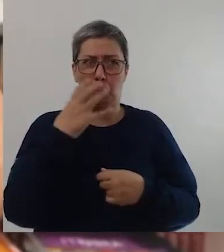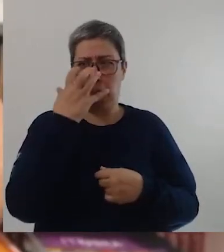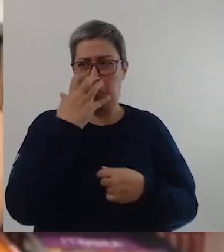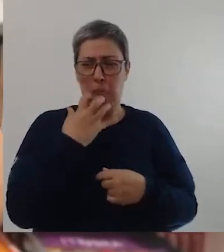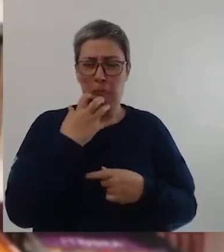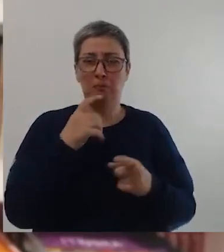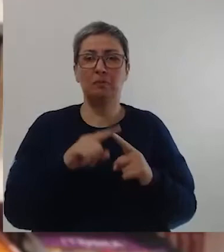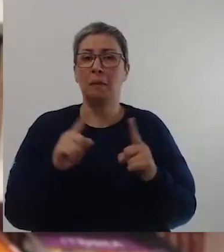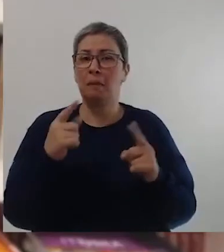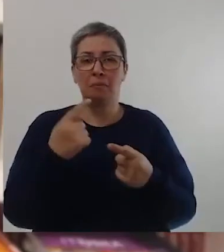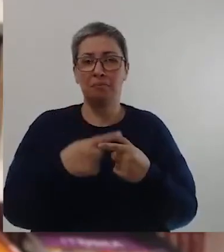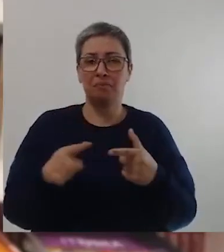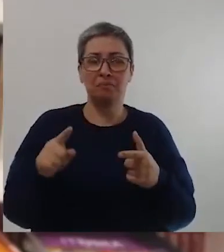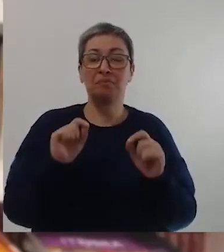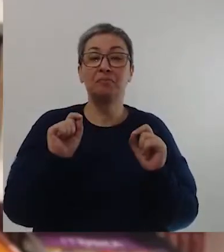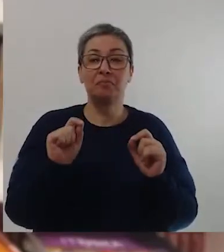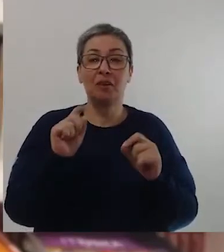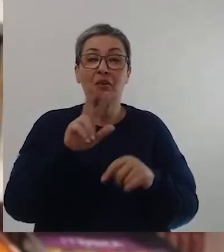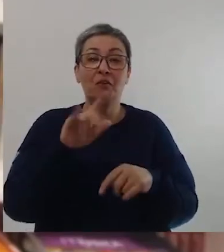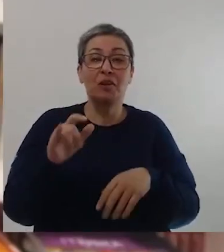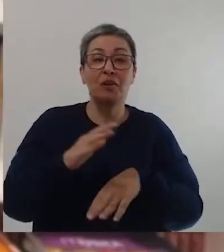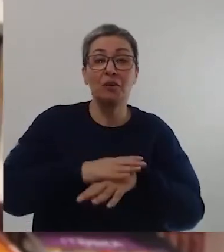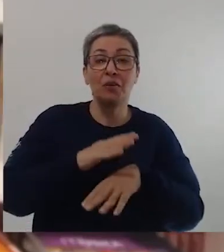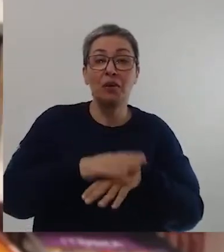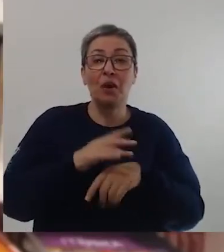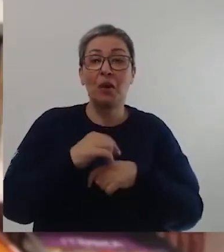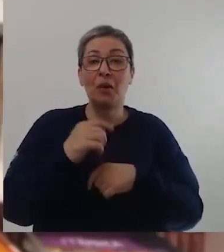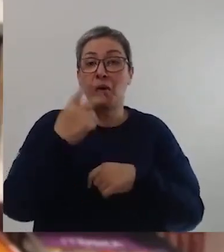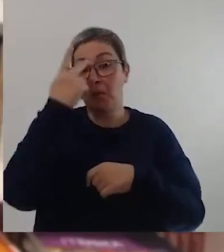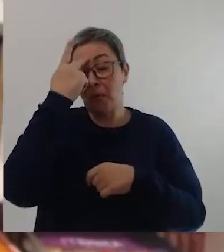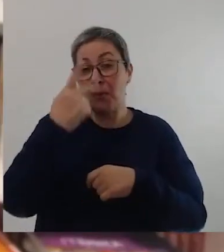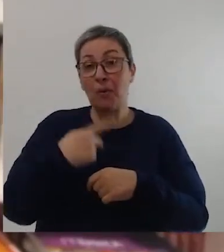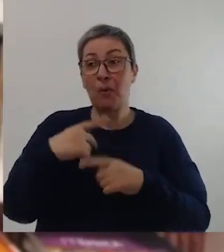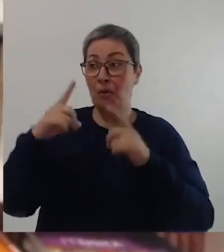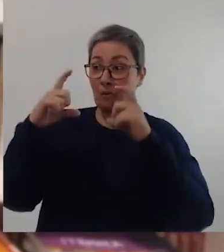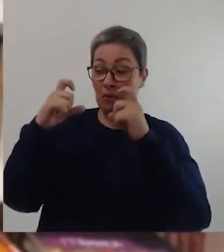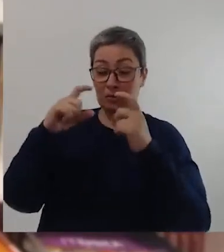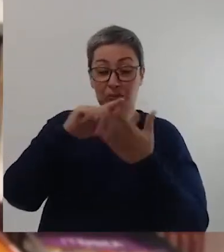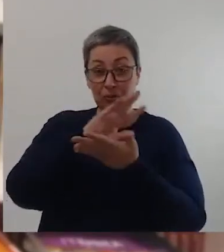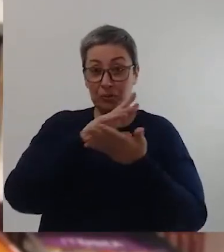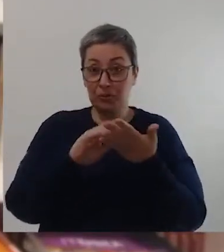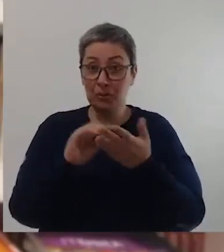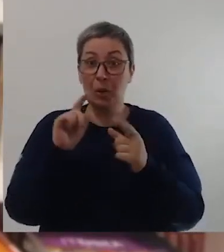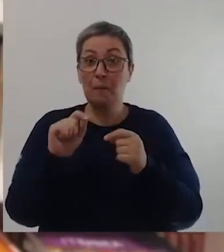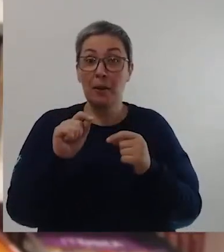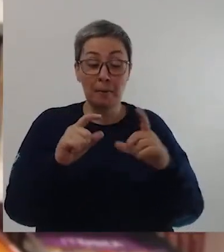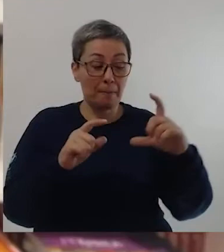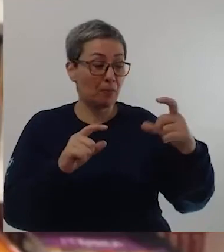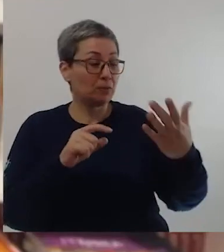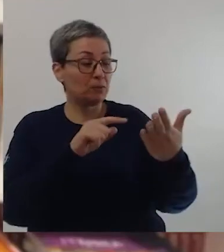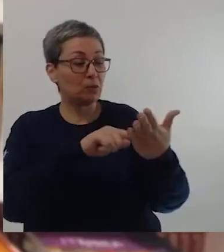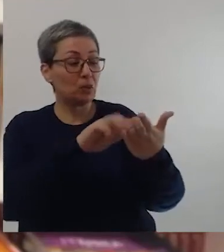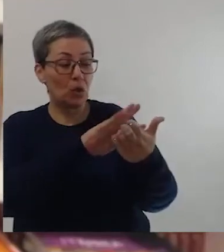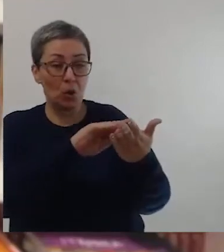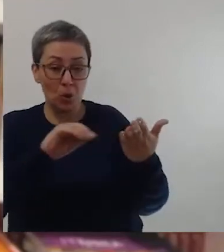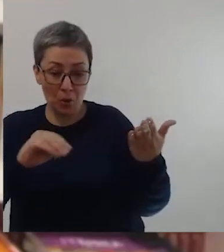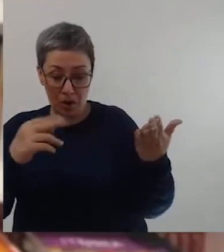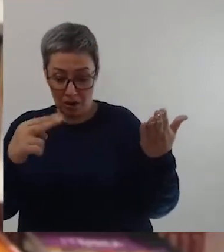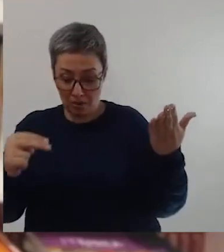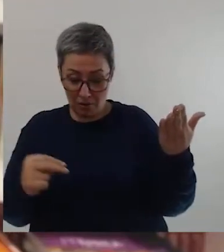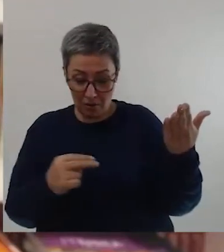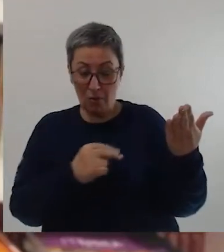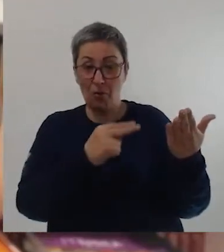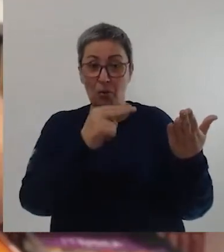isso é muito sério né pois ela não tem problema não vamos fazer um o retrato dessa foto aí que eu pego aquela foto lá